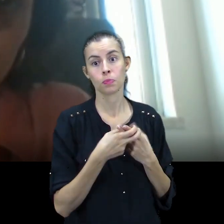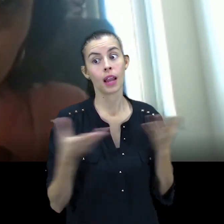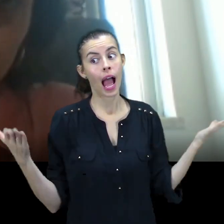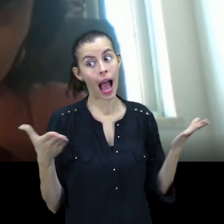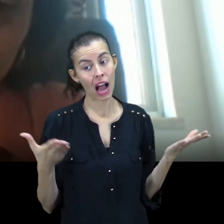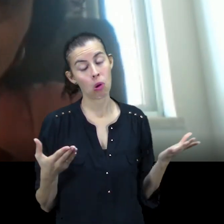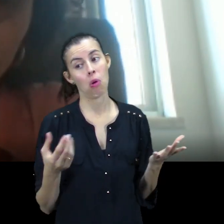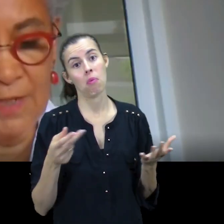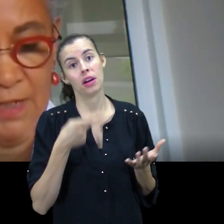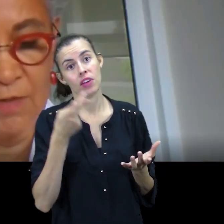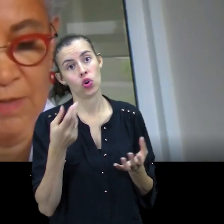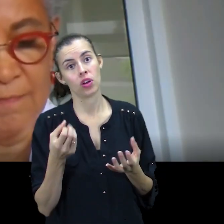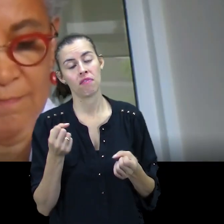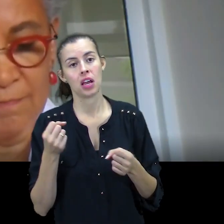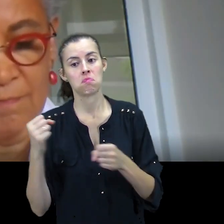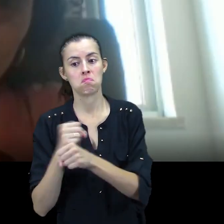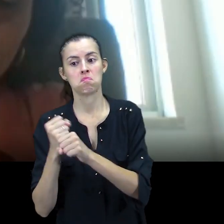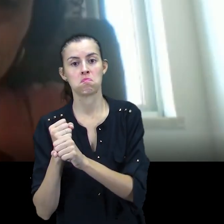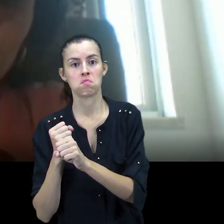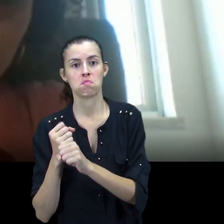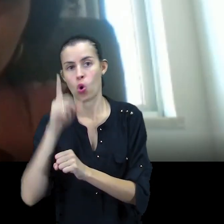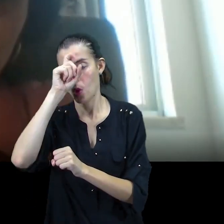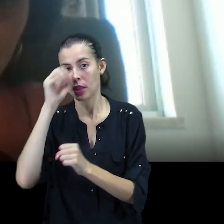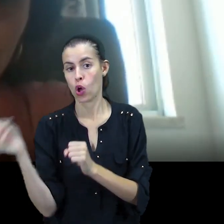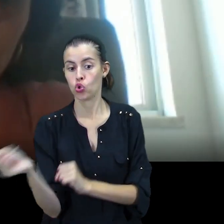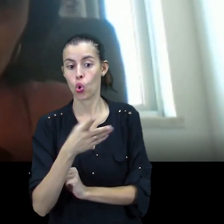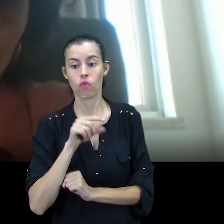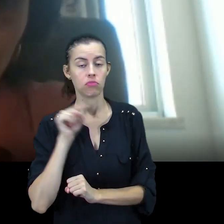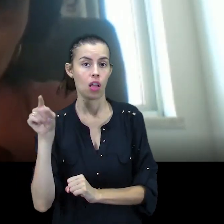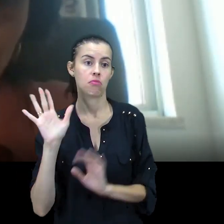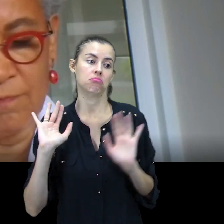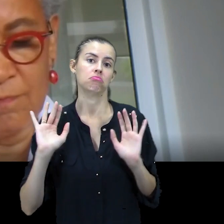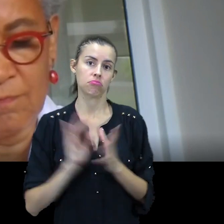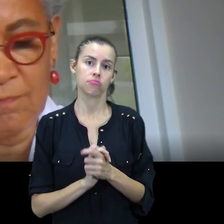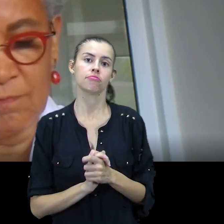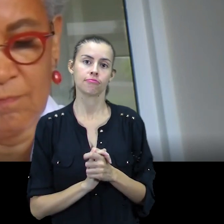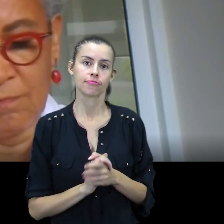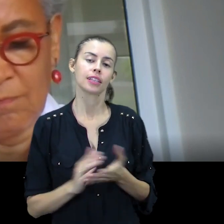universitário. Porque tem essa questão também. Né? Muito legal.